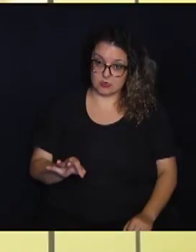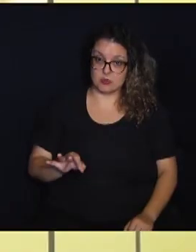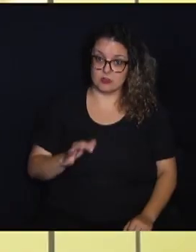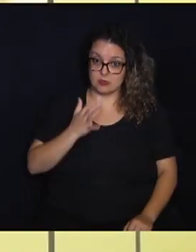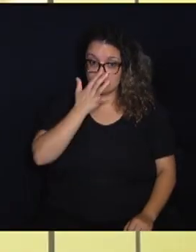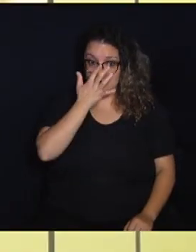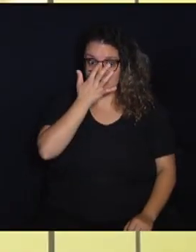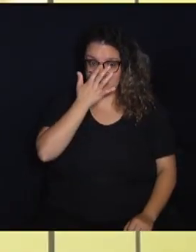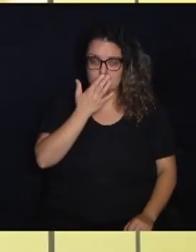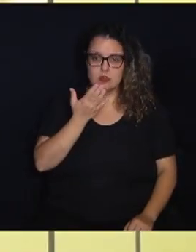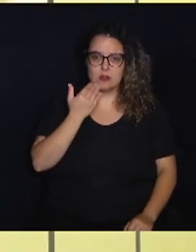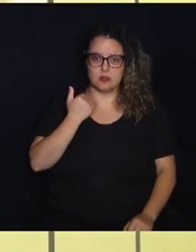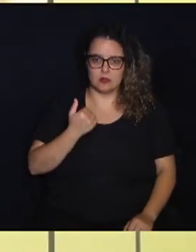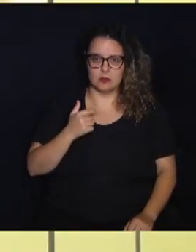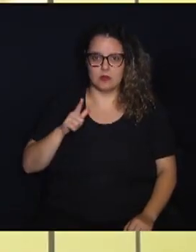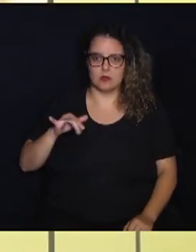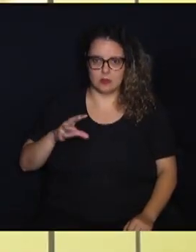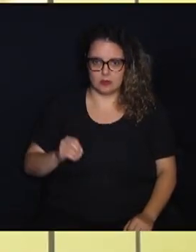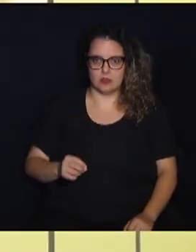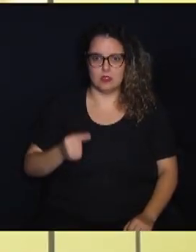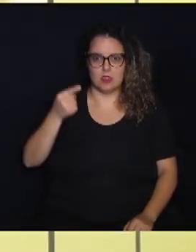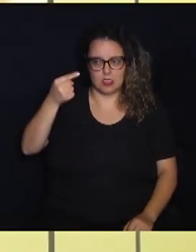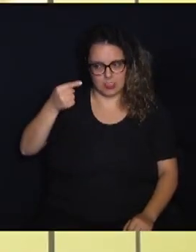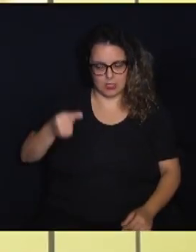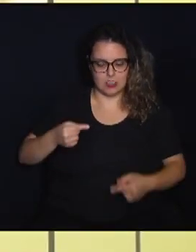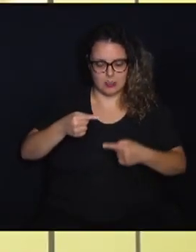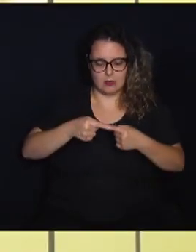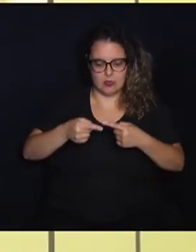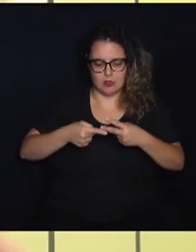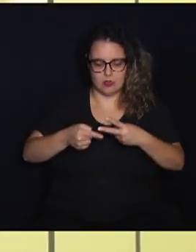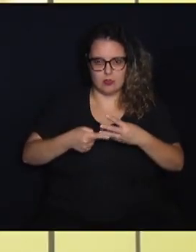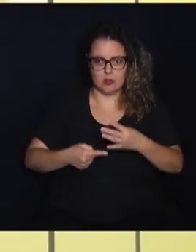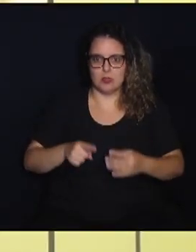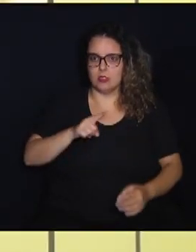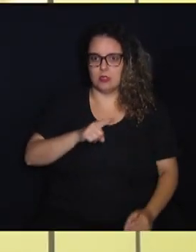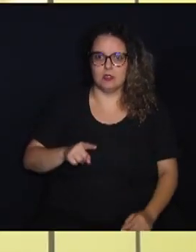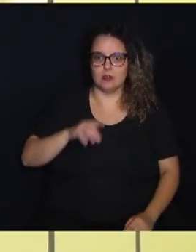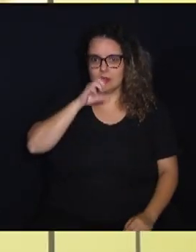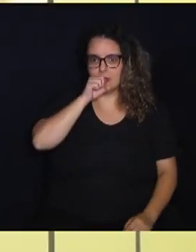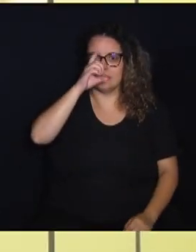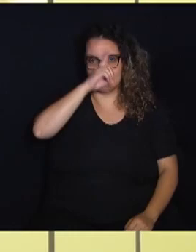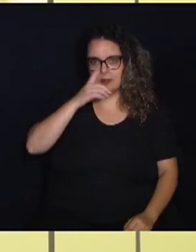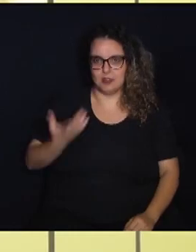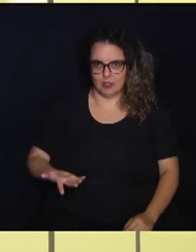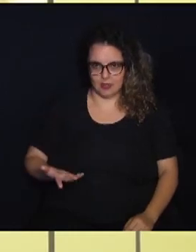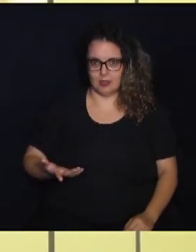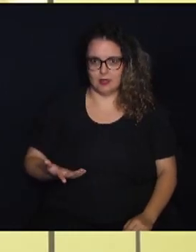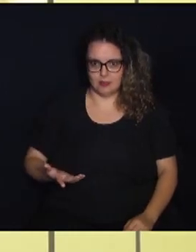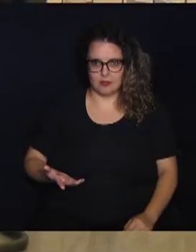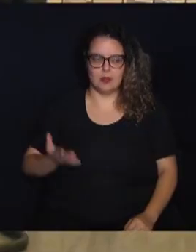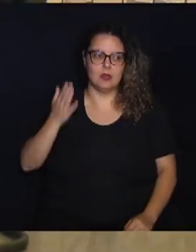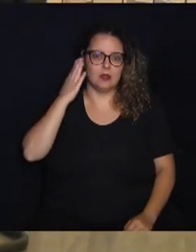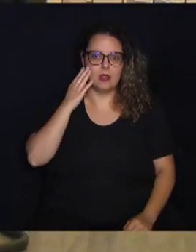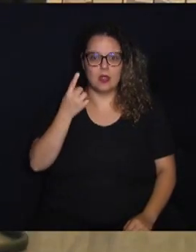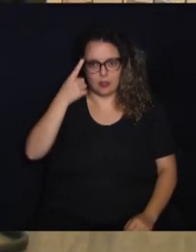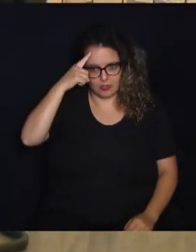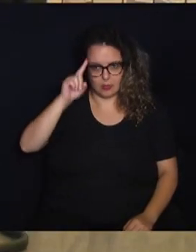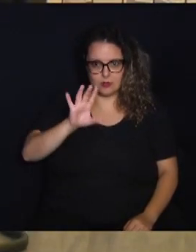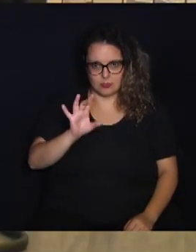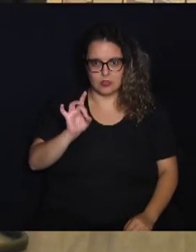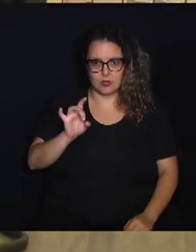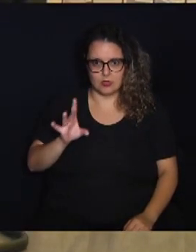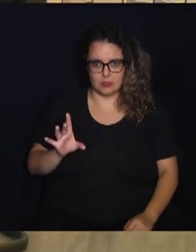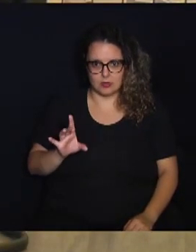uma refeição lixo por semana, não é um final de semana. Tá bom, gente, é um dia só, viu? Não